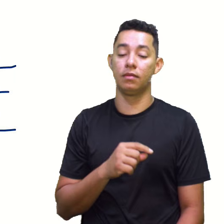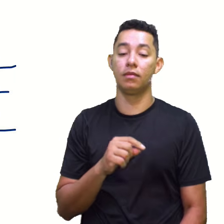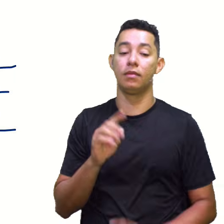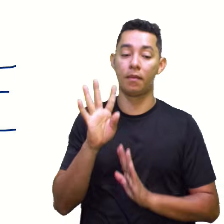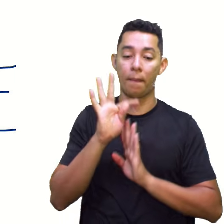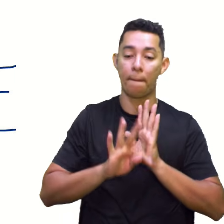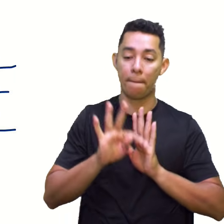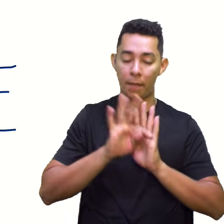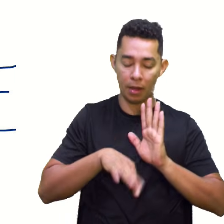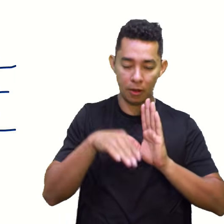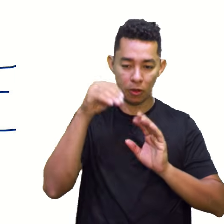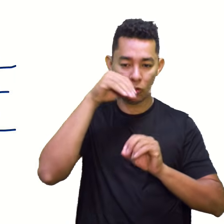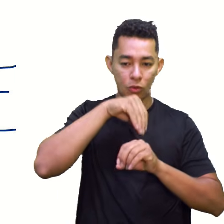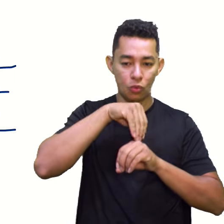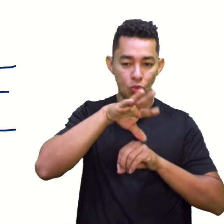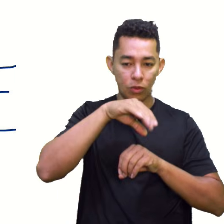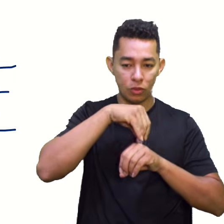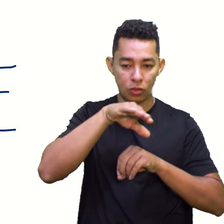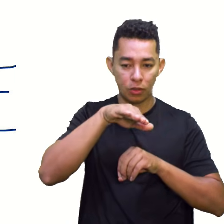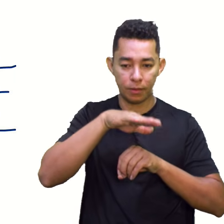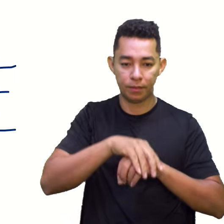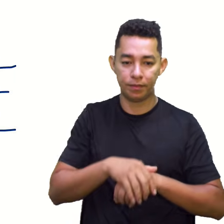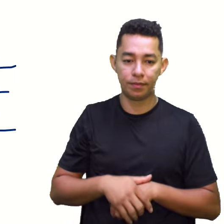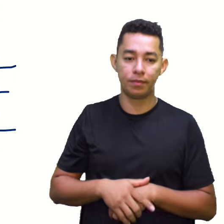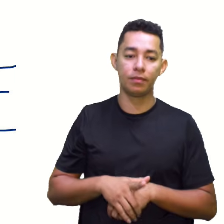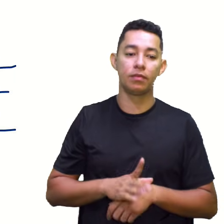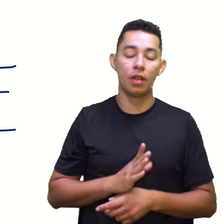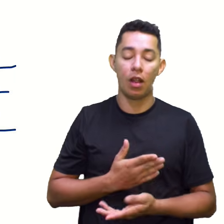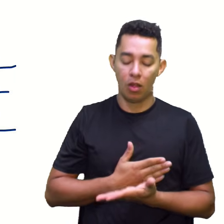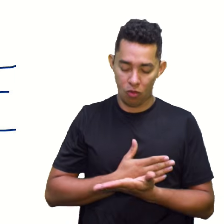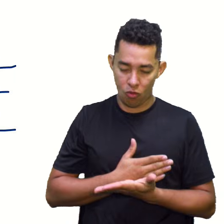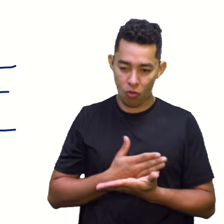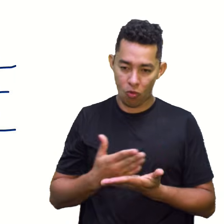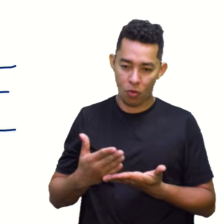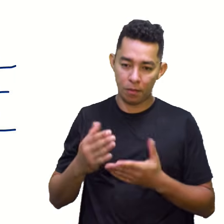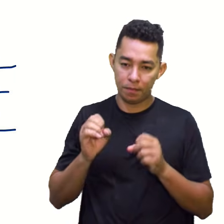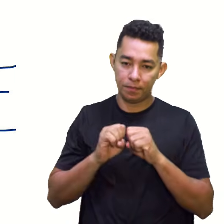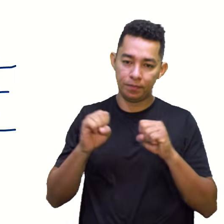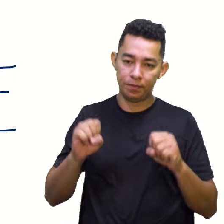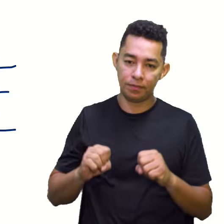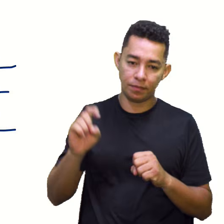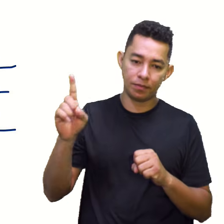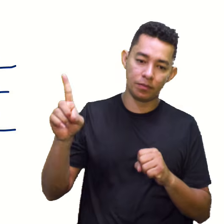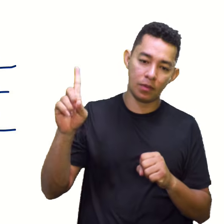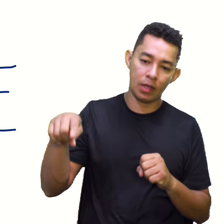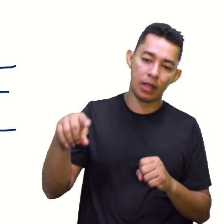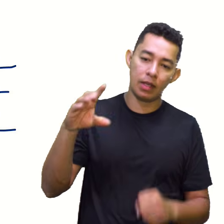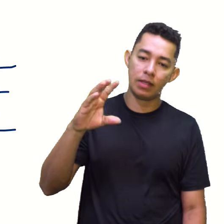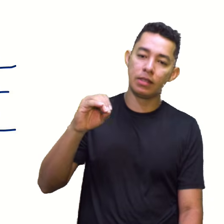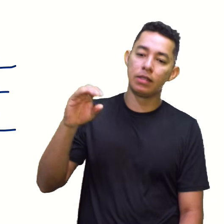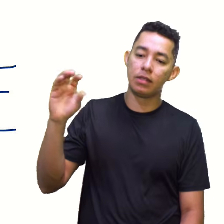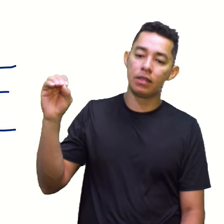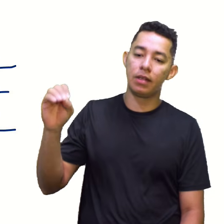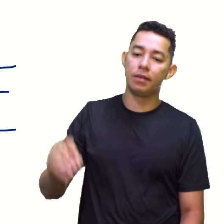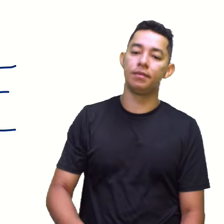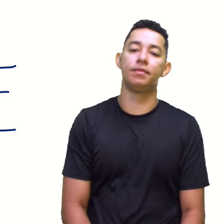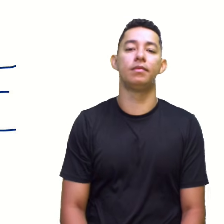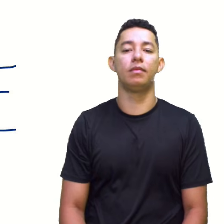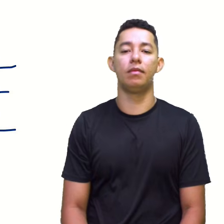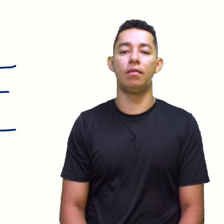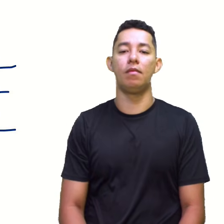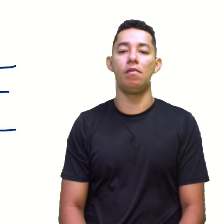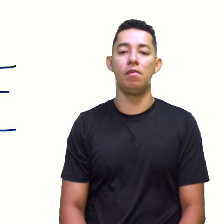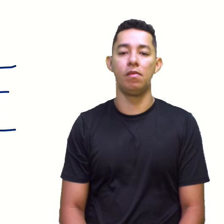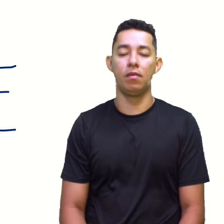dá dicas. Origem do sistema de coordenadas é esse ponto aqui, ó. É o ponto